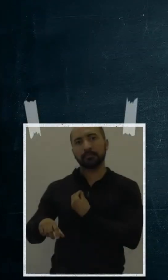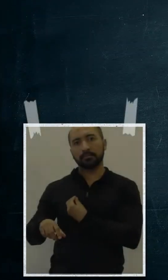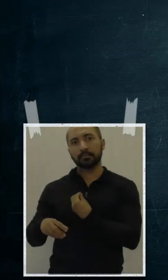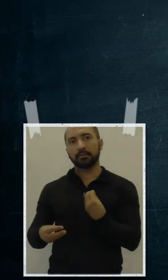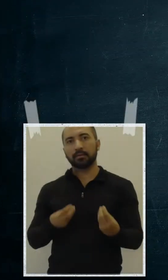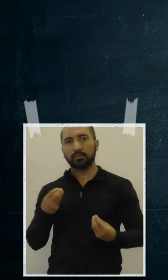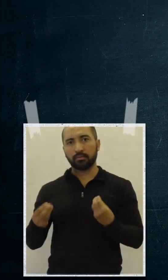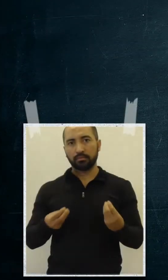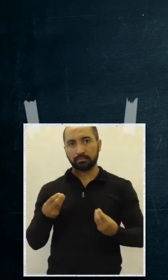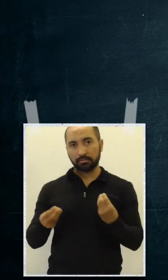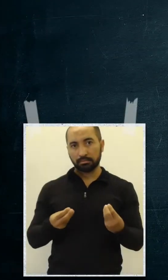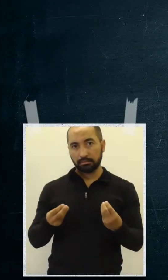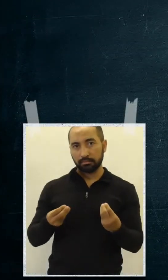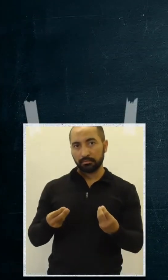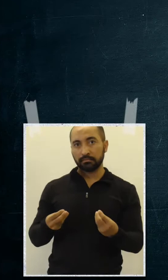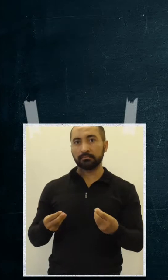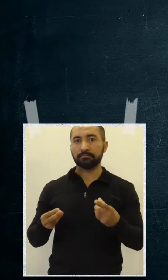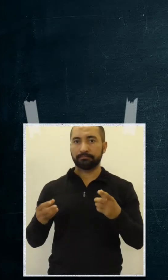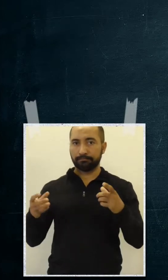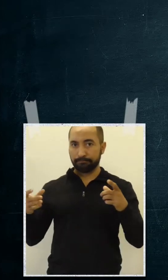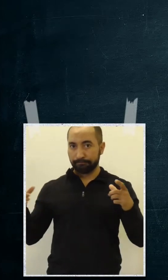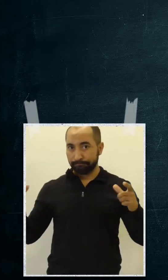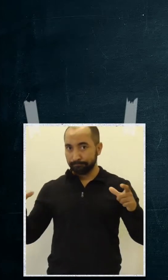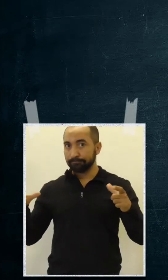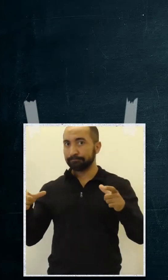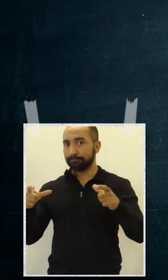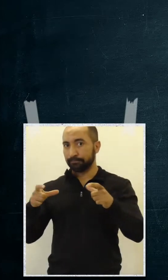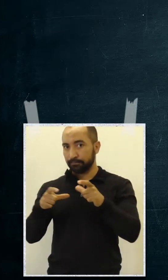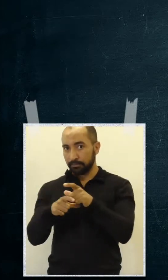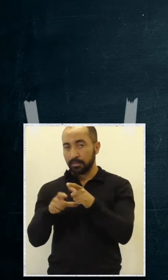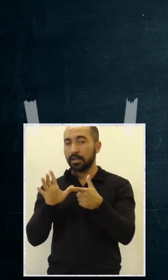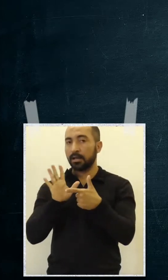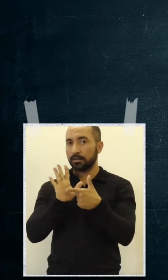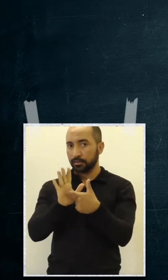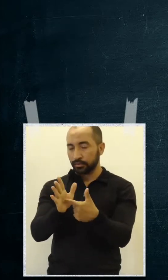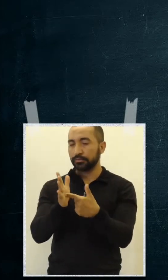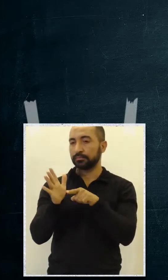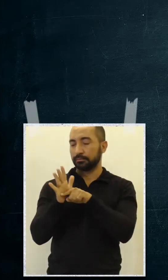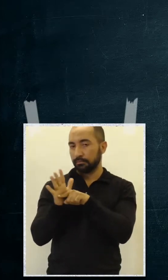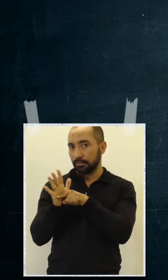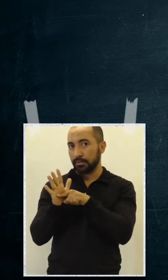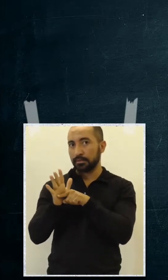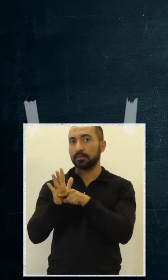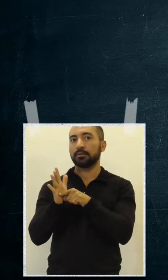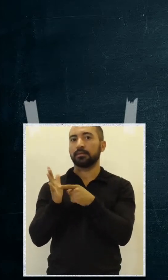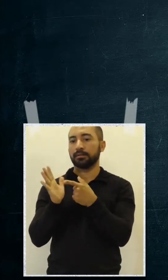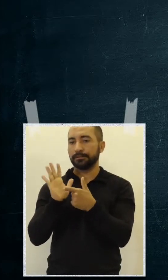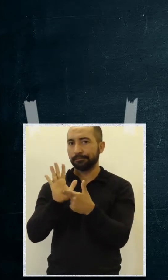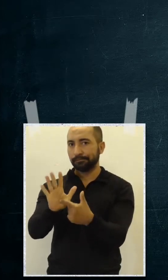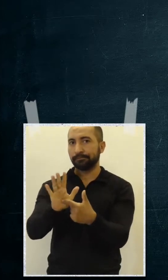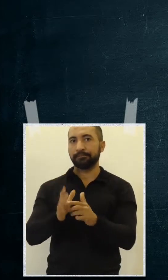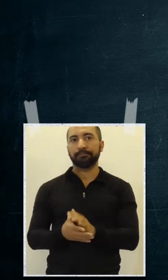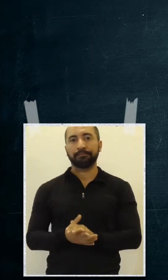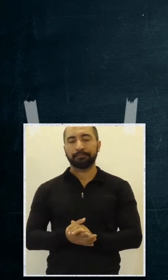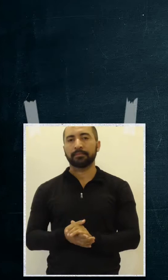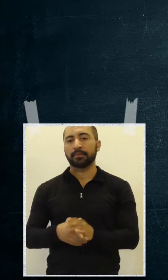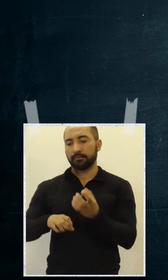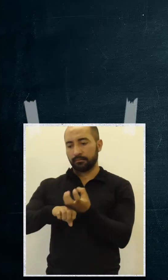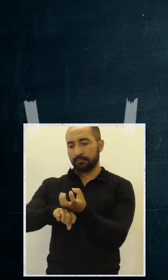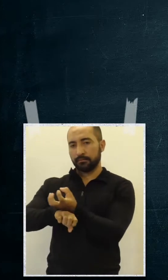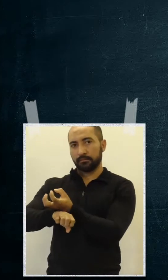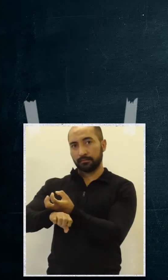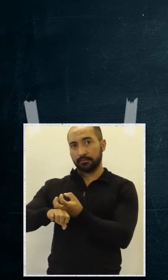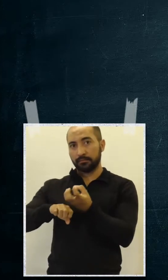fenômeno de extinção e de crítico declínio das populações de Mucismilia hart. Mucismilia hart já foi uma das espécies mais abundantes nos recifes